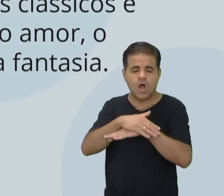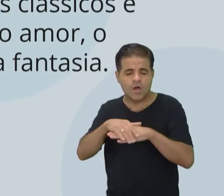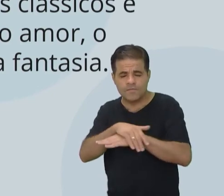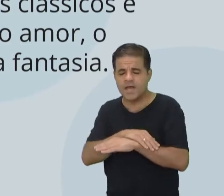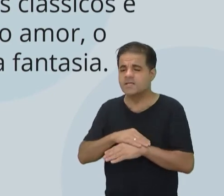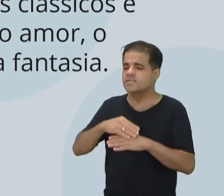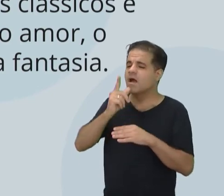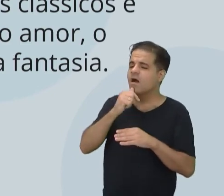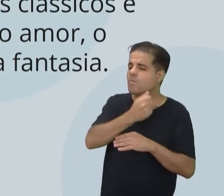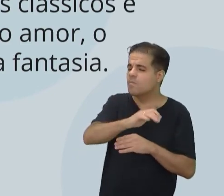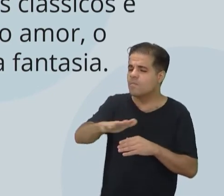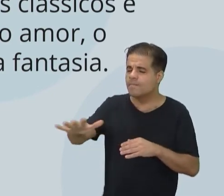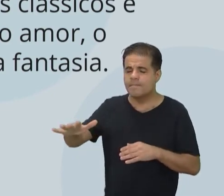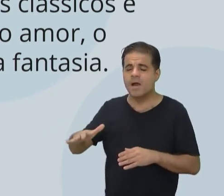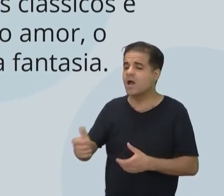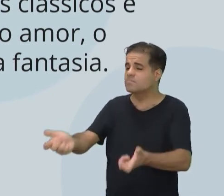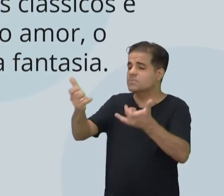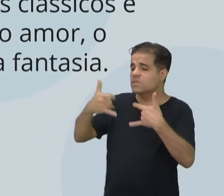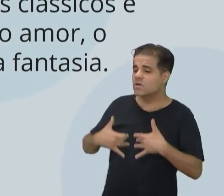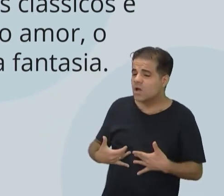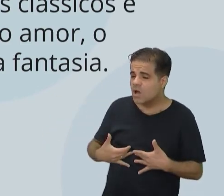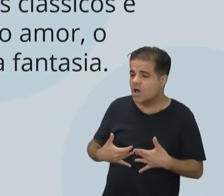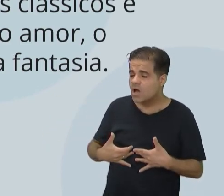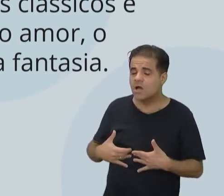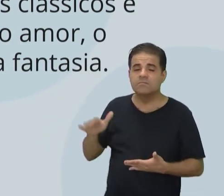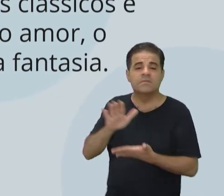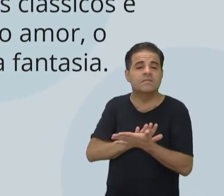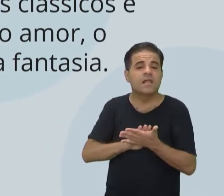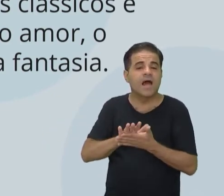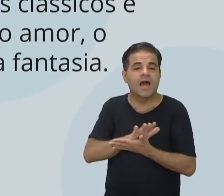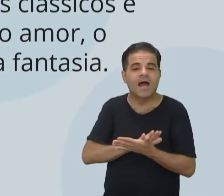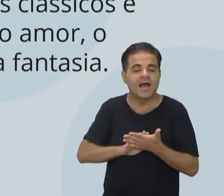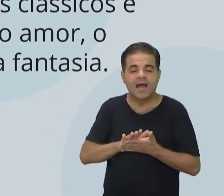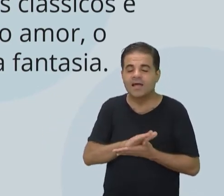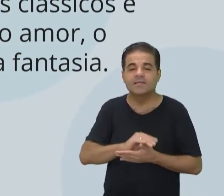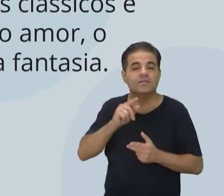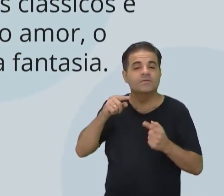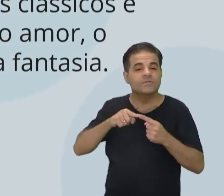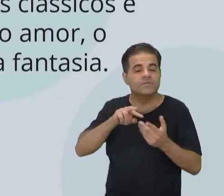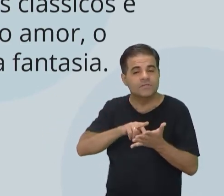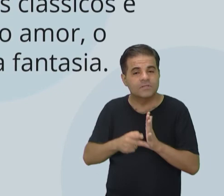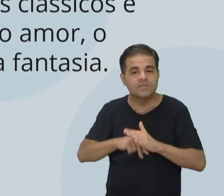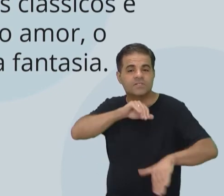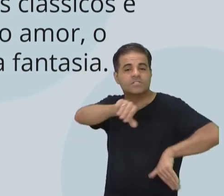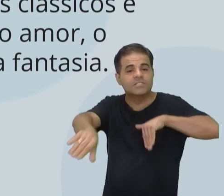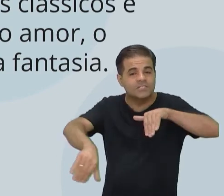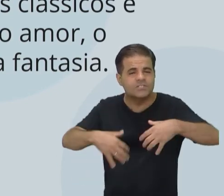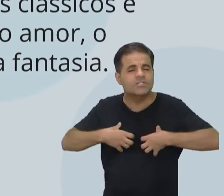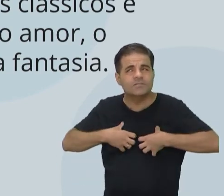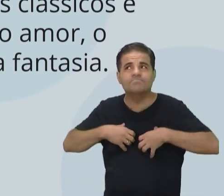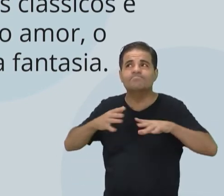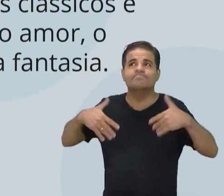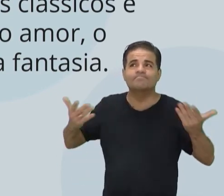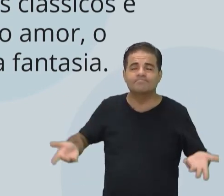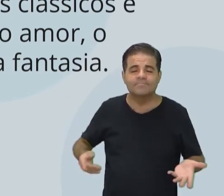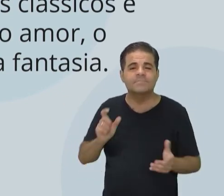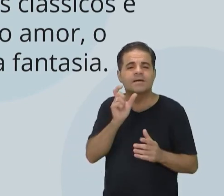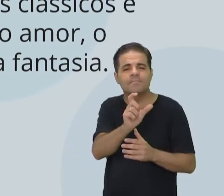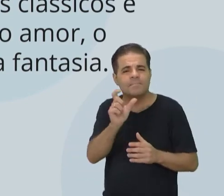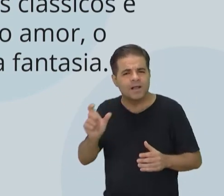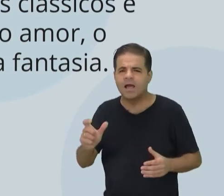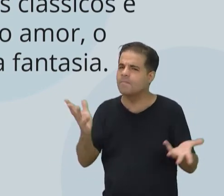disse nada. Então, no sentido de nadar se e não joga, dizer nada, de não dizer nada, né? Essa